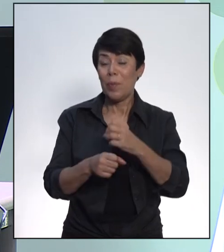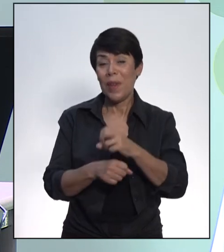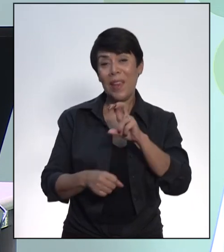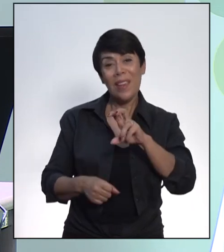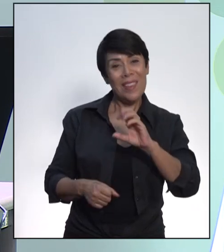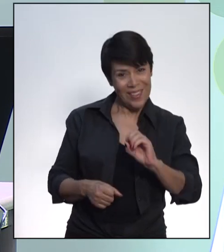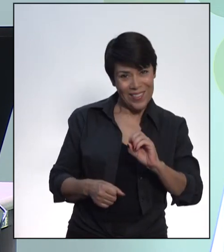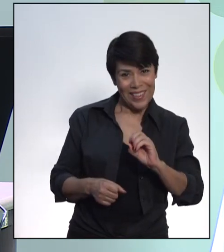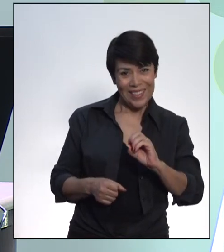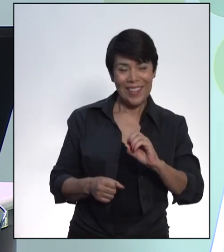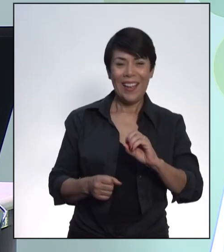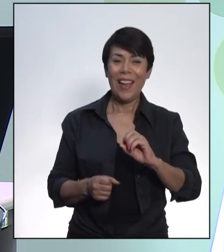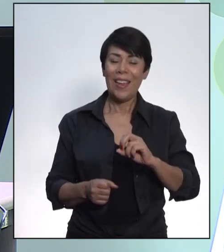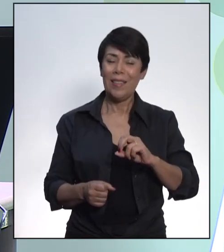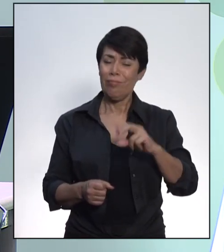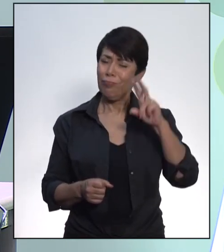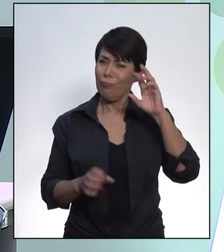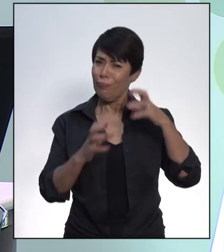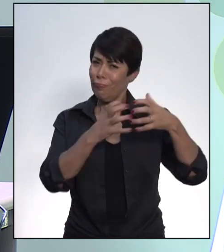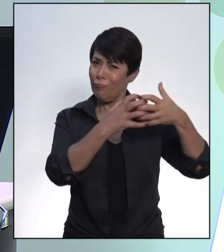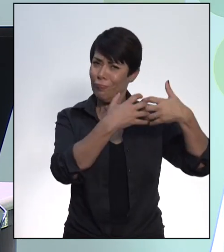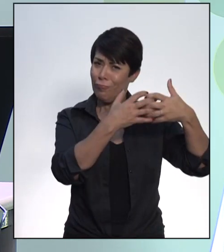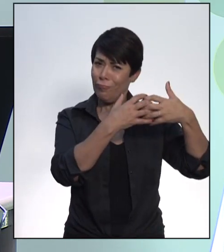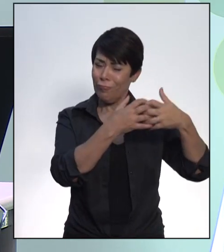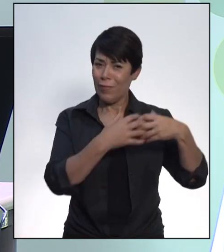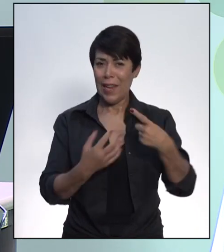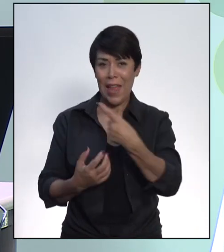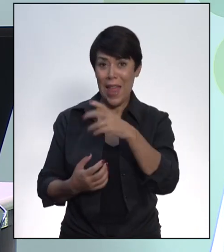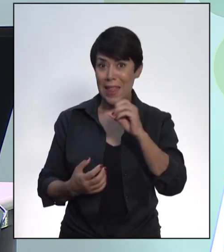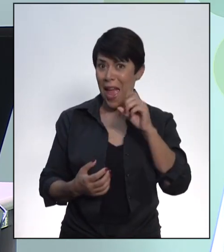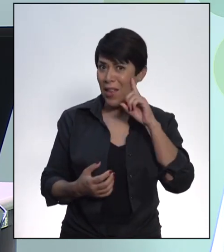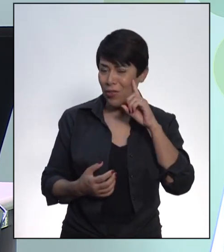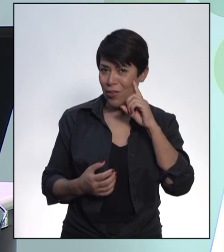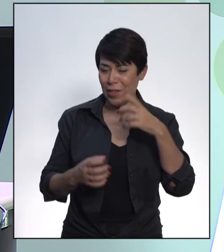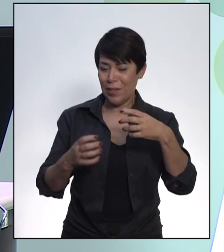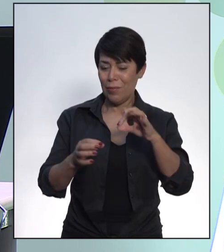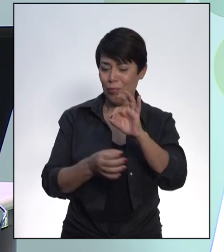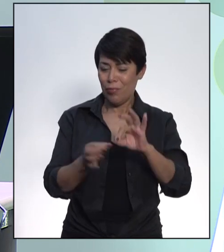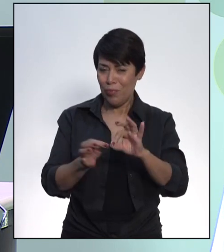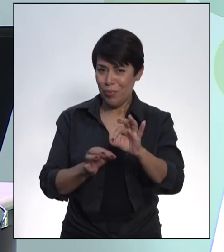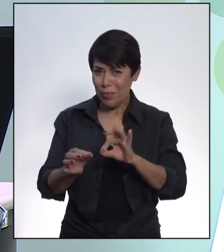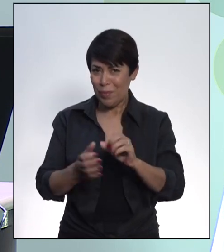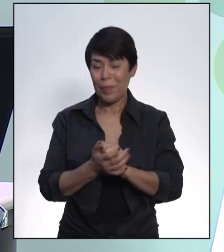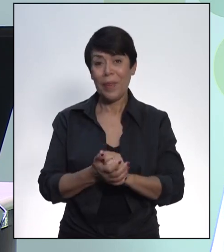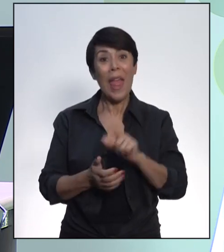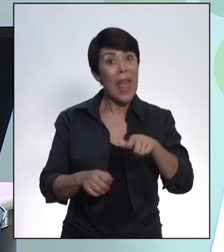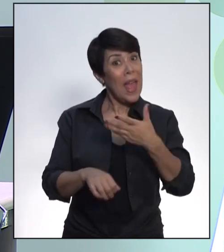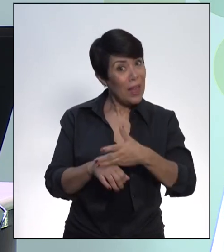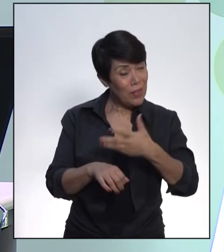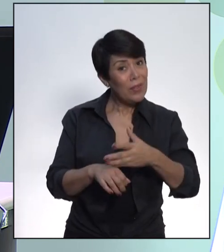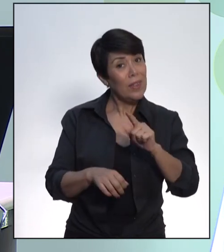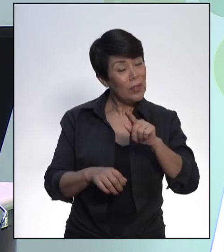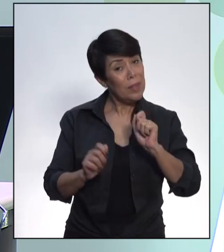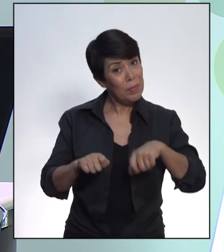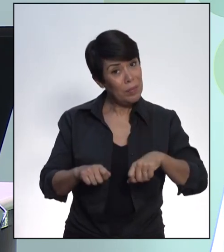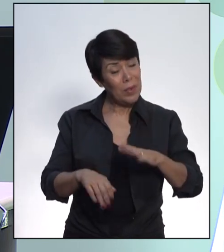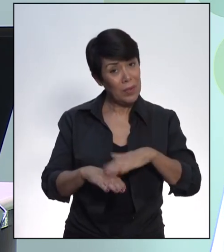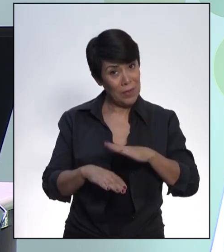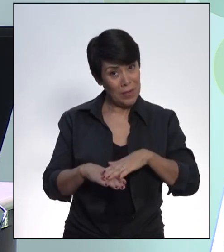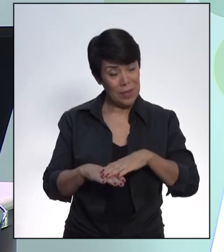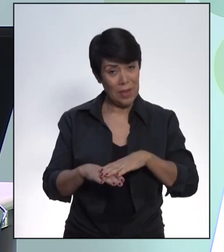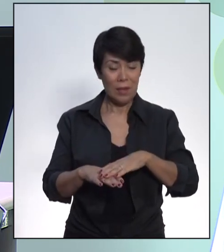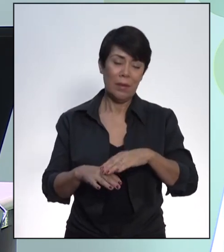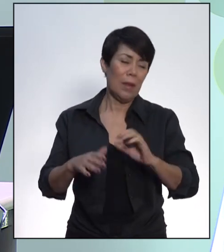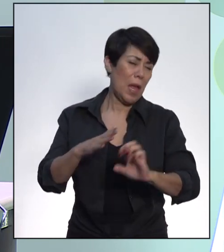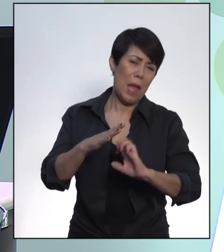assim sucessivamente durante 10 dias. Isso é uma atividade prática que vocês poderiam fazer na empresa